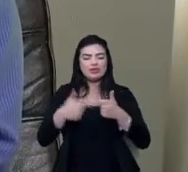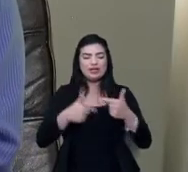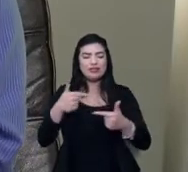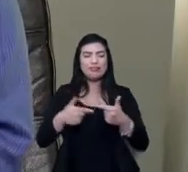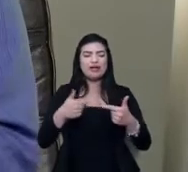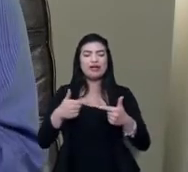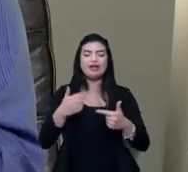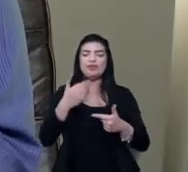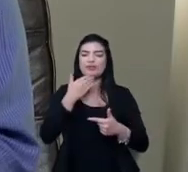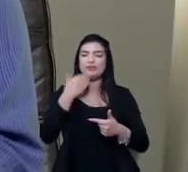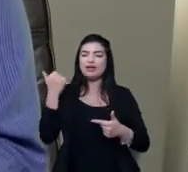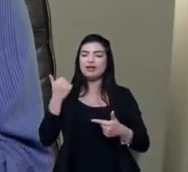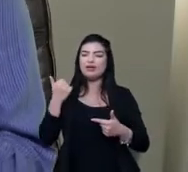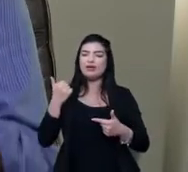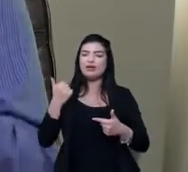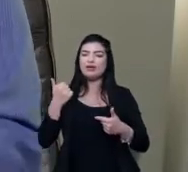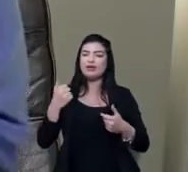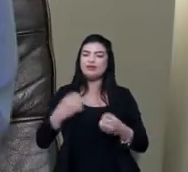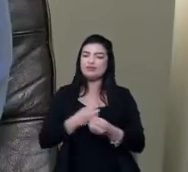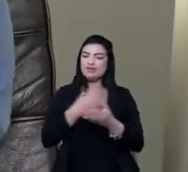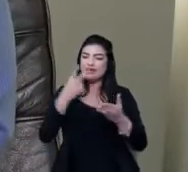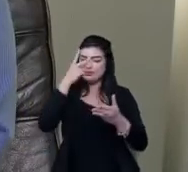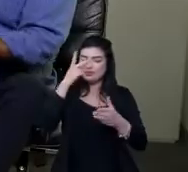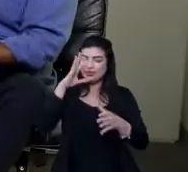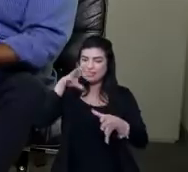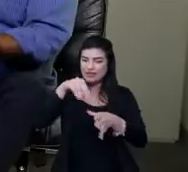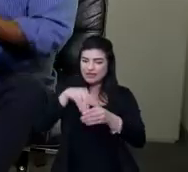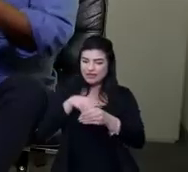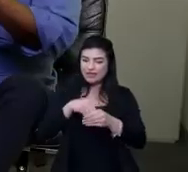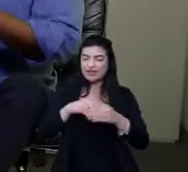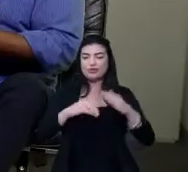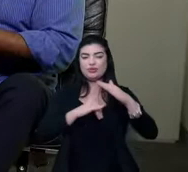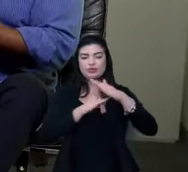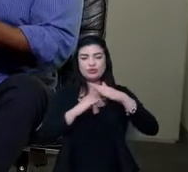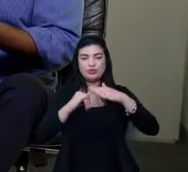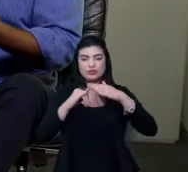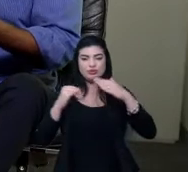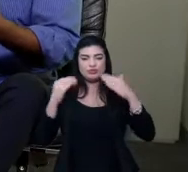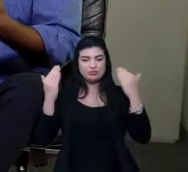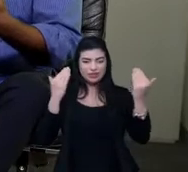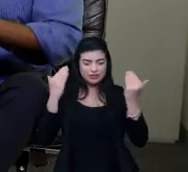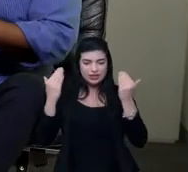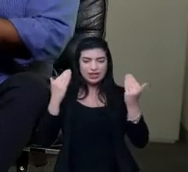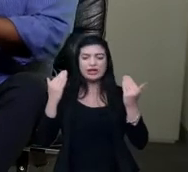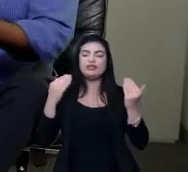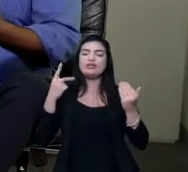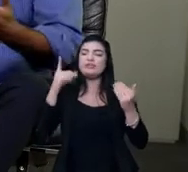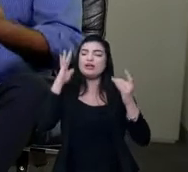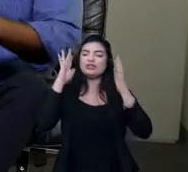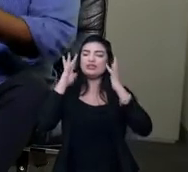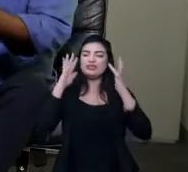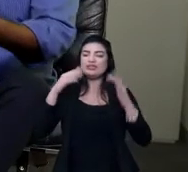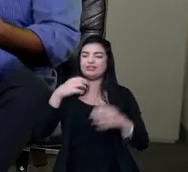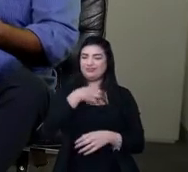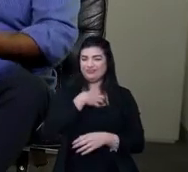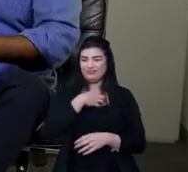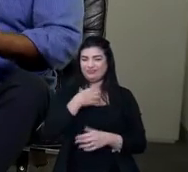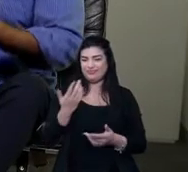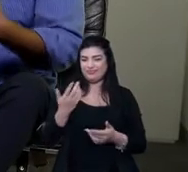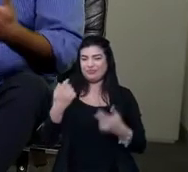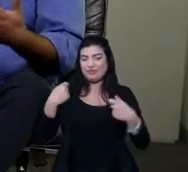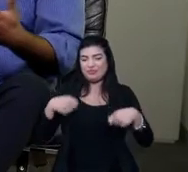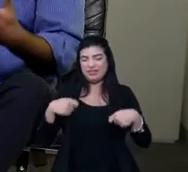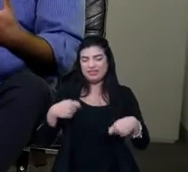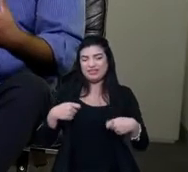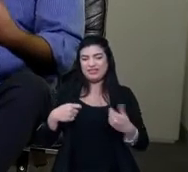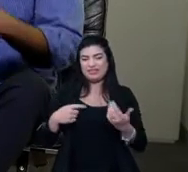está servindo para as pessoas que estão dentro das instituições psiquiátricas, então imagine para a gente, né, que também precisa também, o tempo inteiro